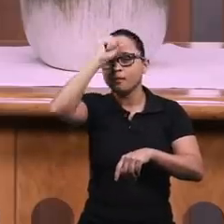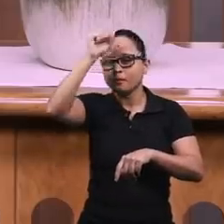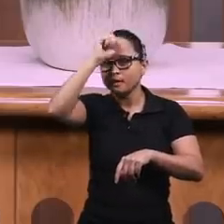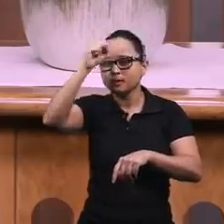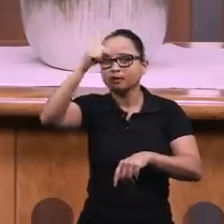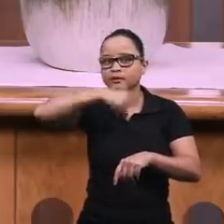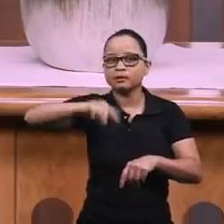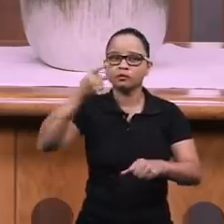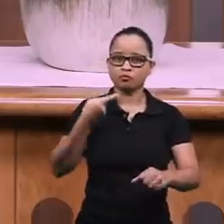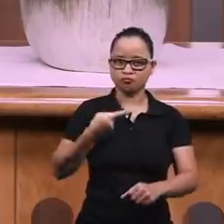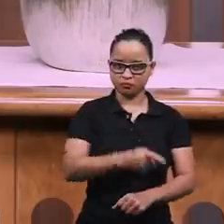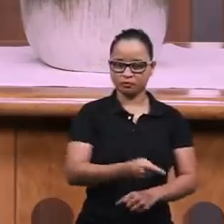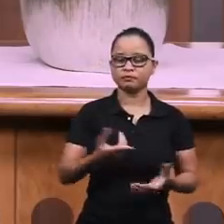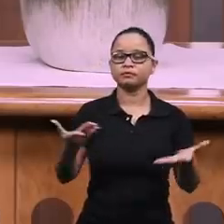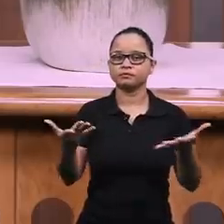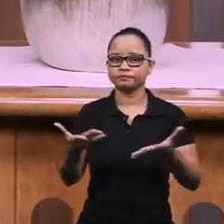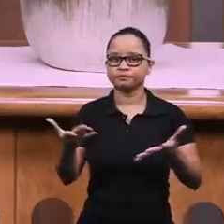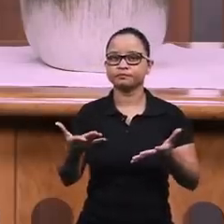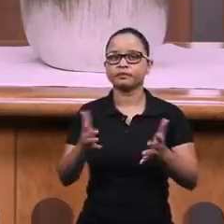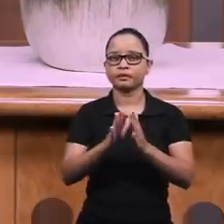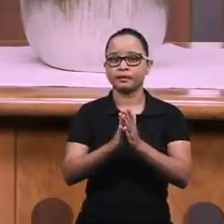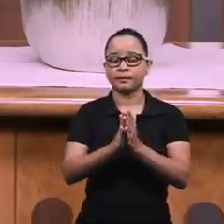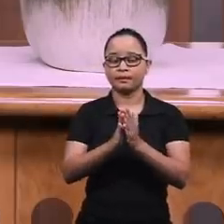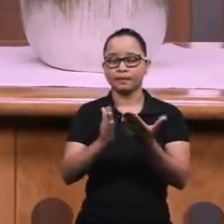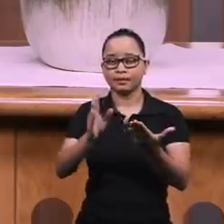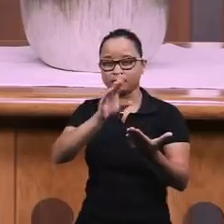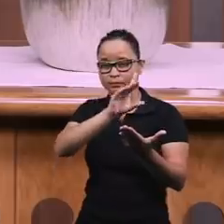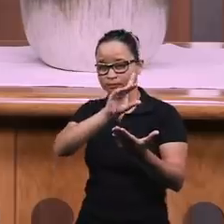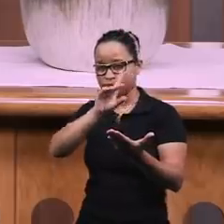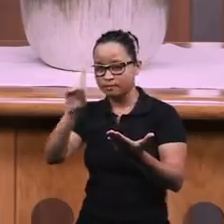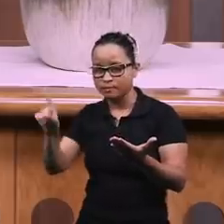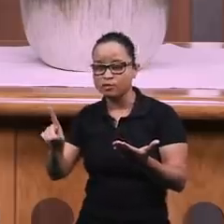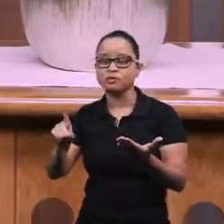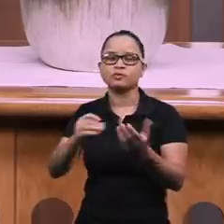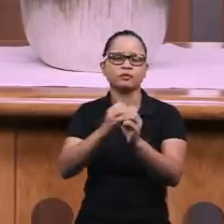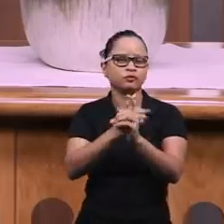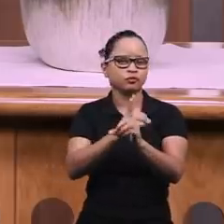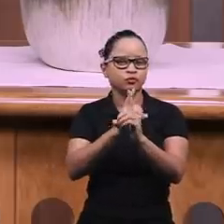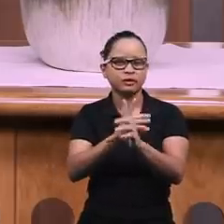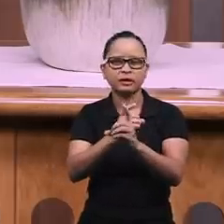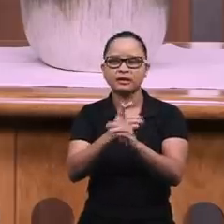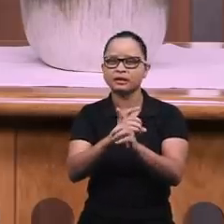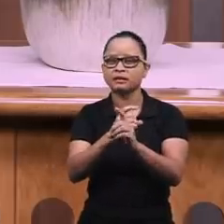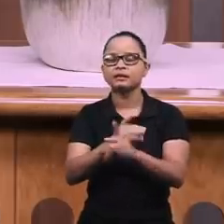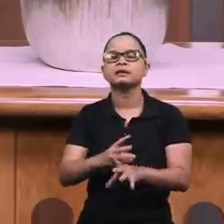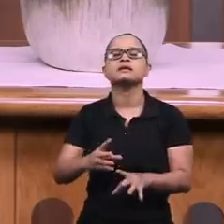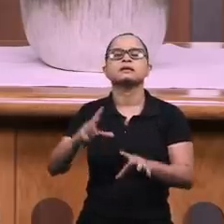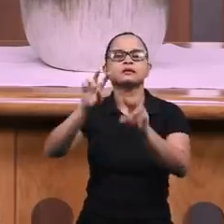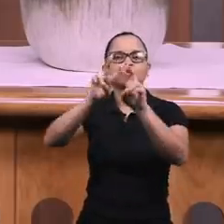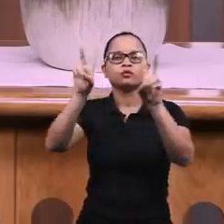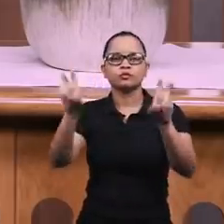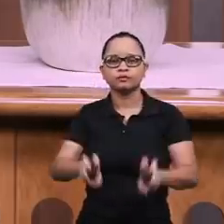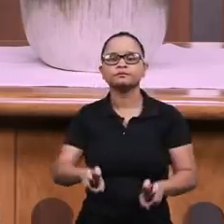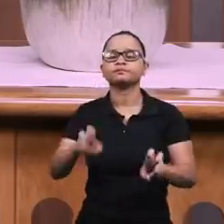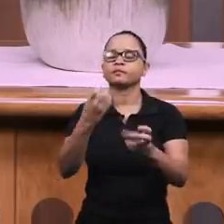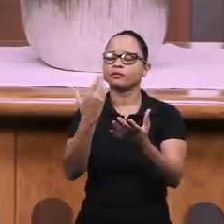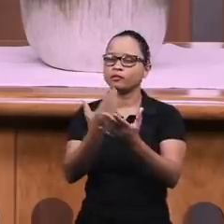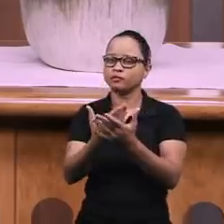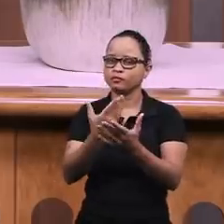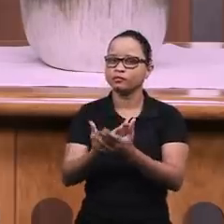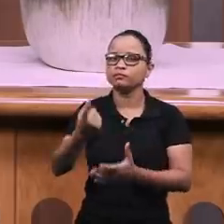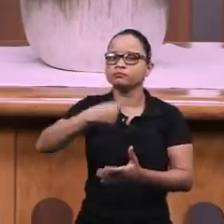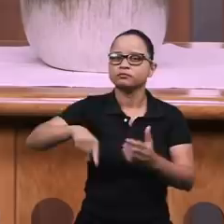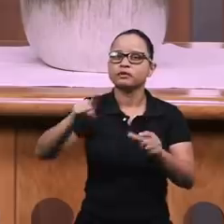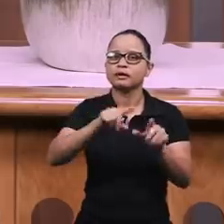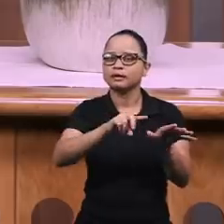aprender e o quanto vamos nos aprofundar na palavra do senhor na doutrina no assunto O que foi objeto do nosso estudo ao longo